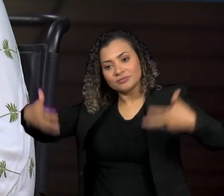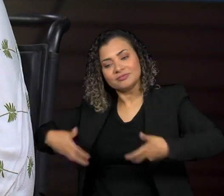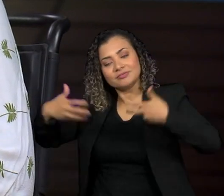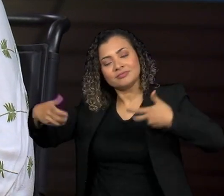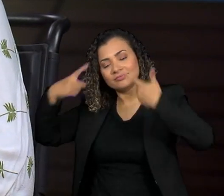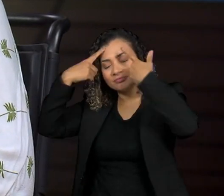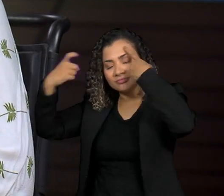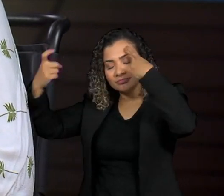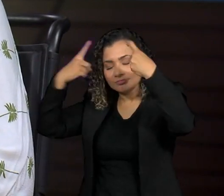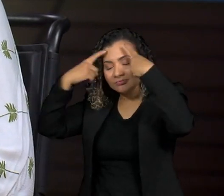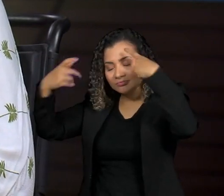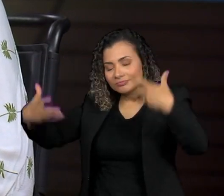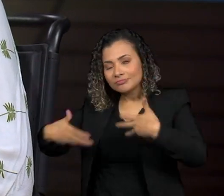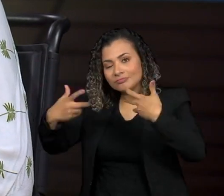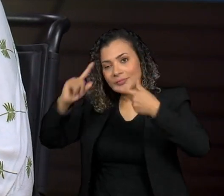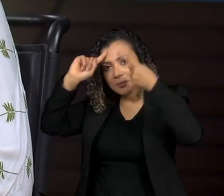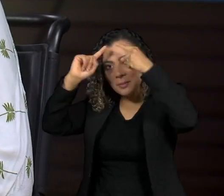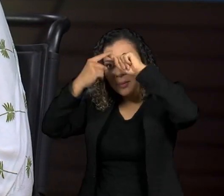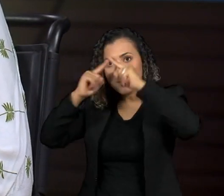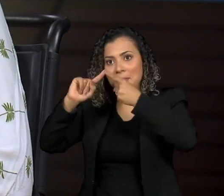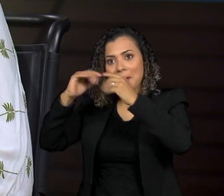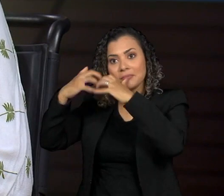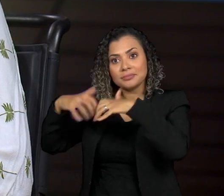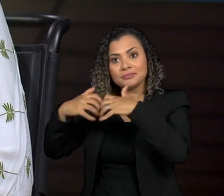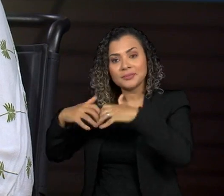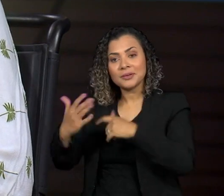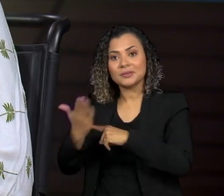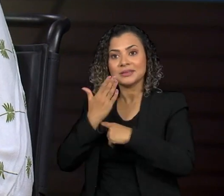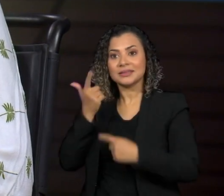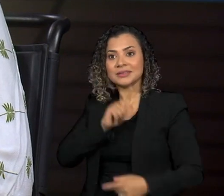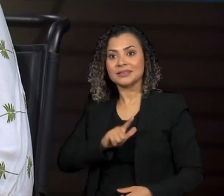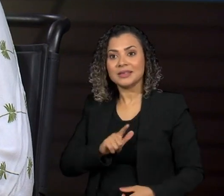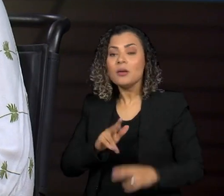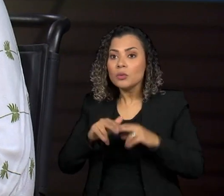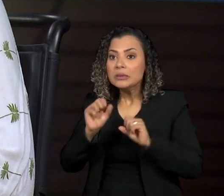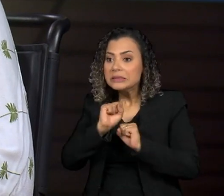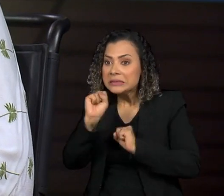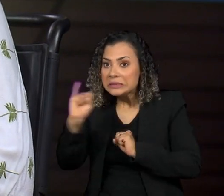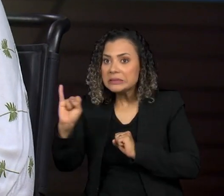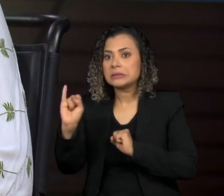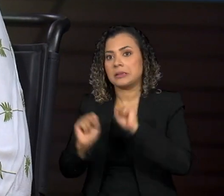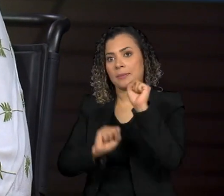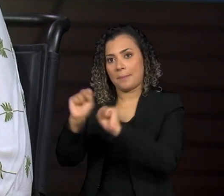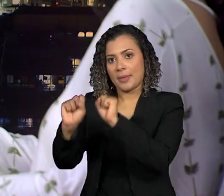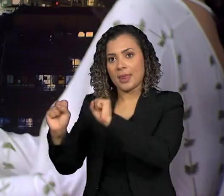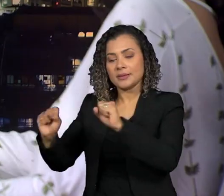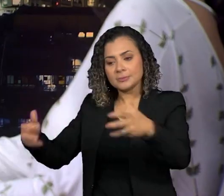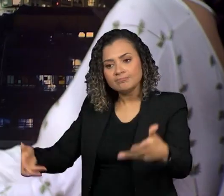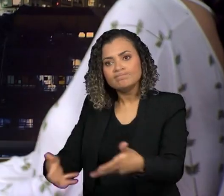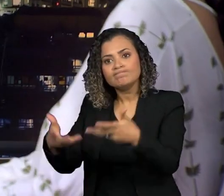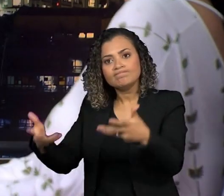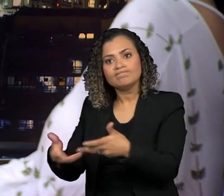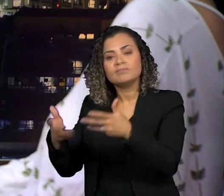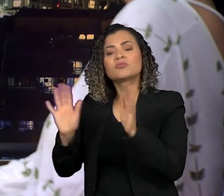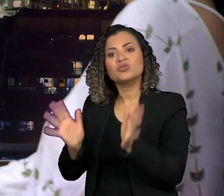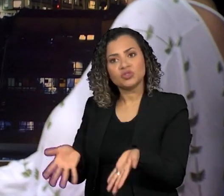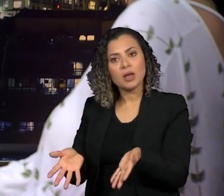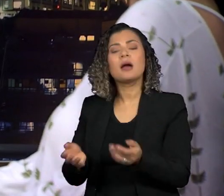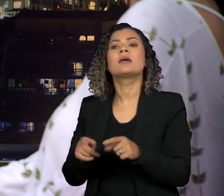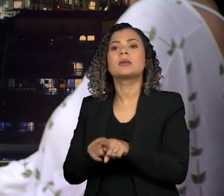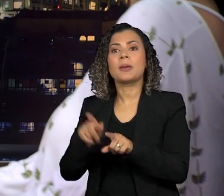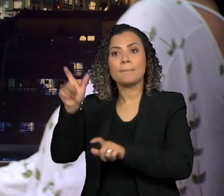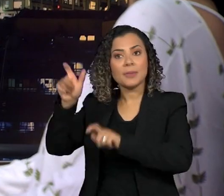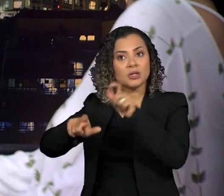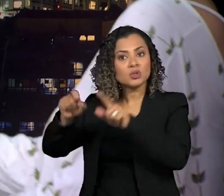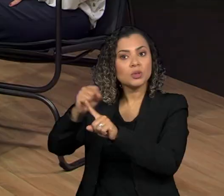né, cognitivos até. Né? Então, assim, se as empresas conseguirem, né, despertar muitas já estão, né, estimular o engajamento das pessoas